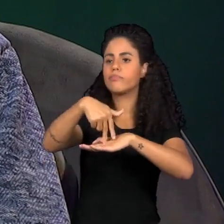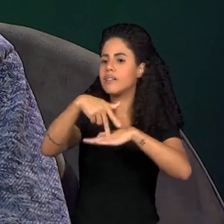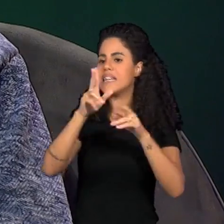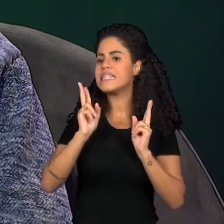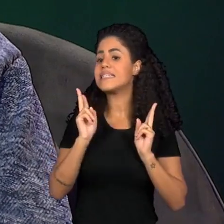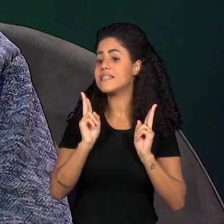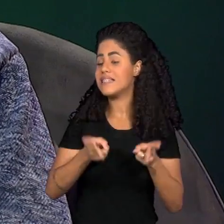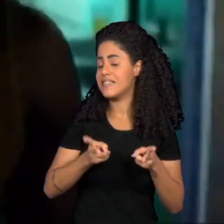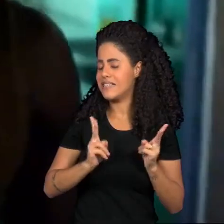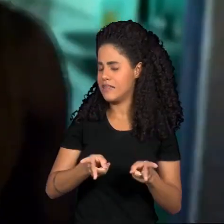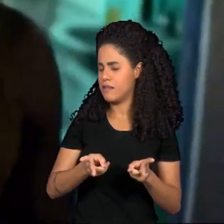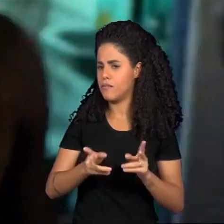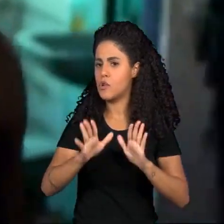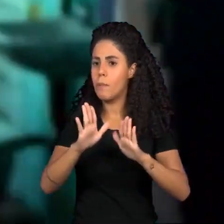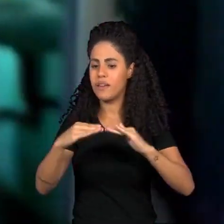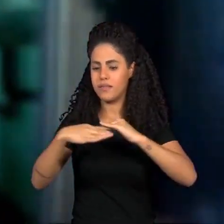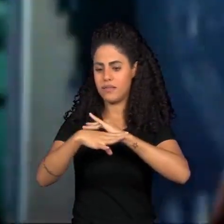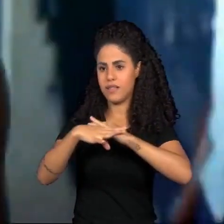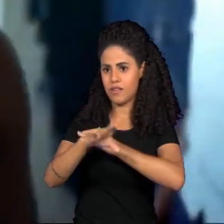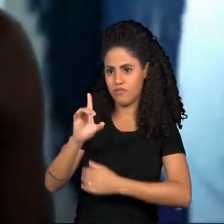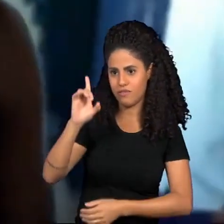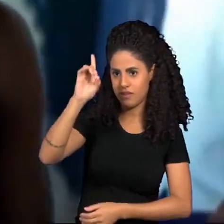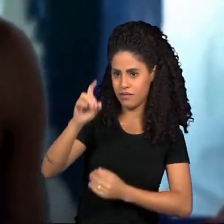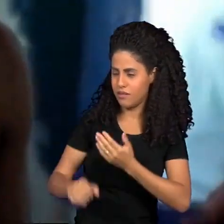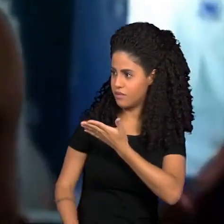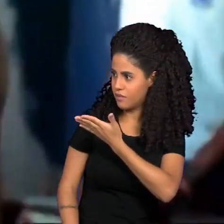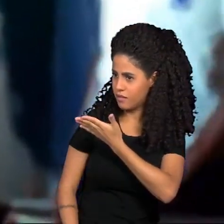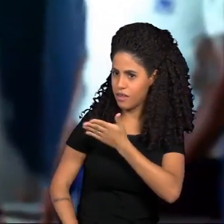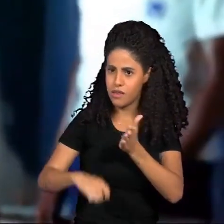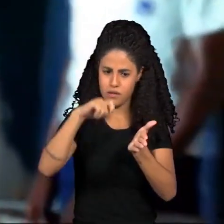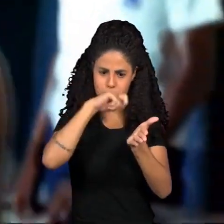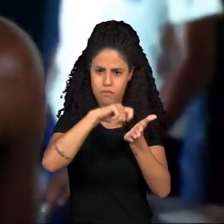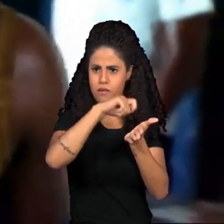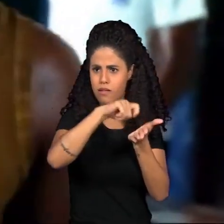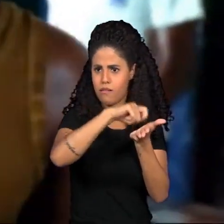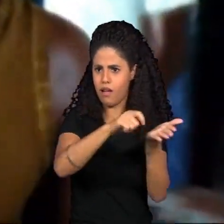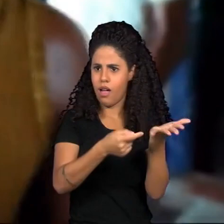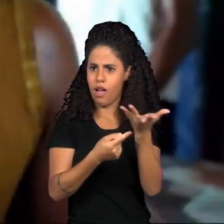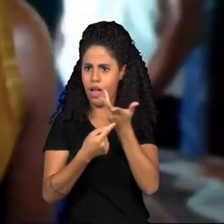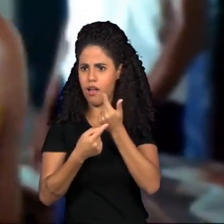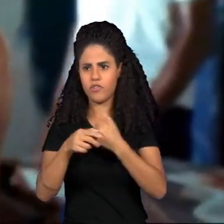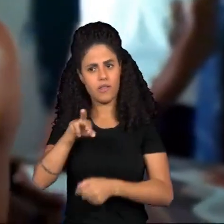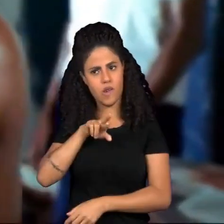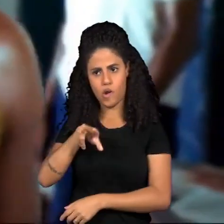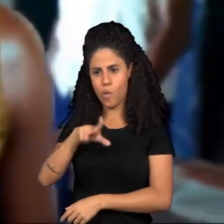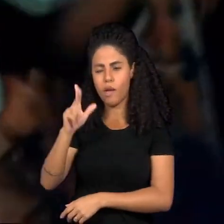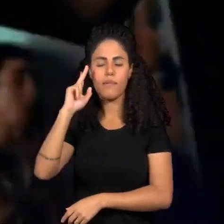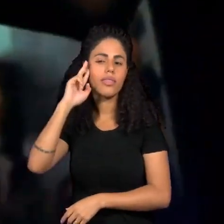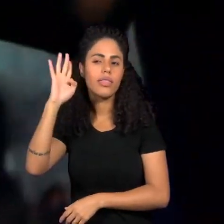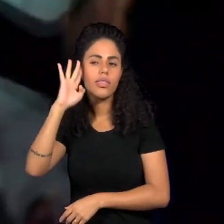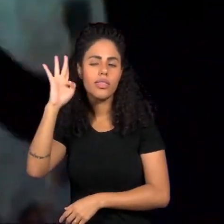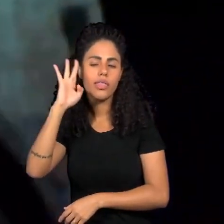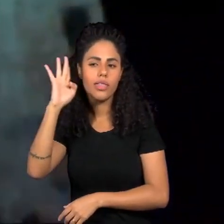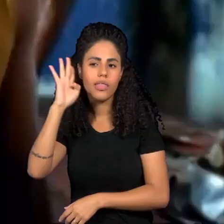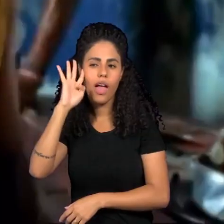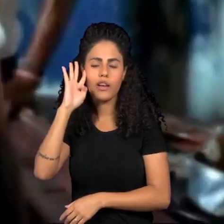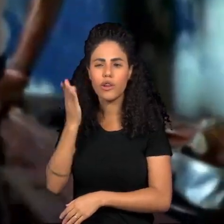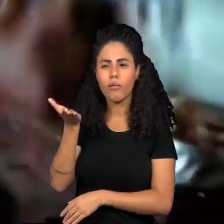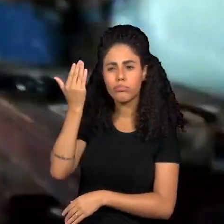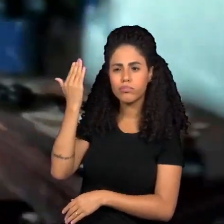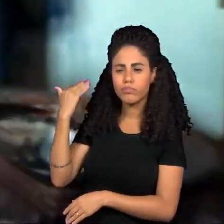outra. Por exemplo, o Cidade de Deus não era uma obra de arte, era uma tese de antropologia. Uma tese que virou